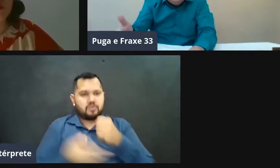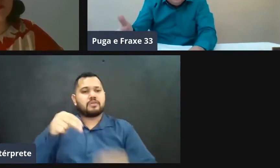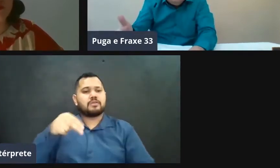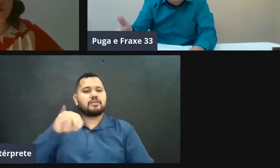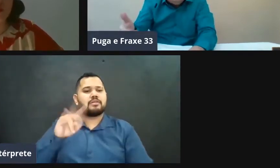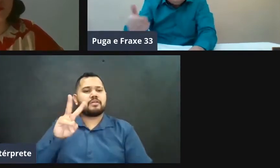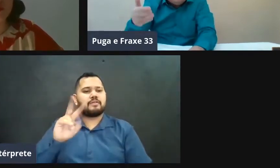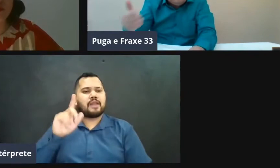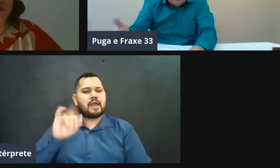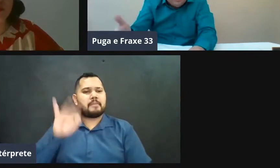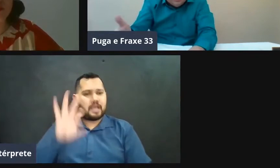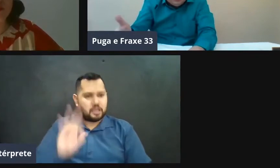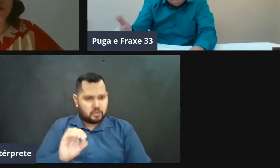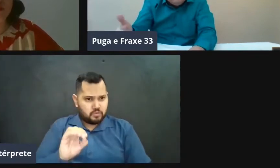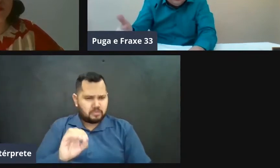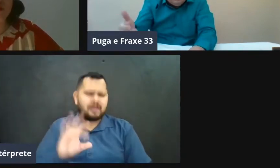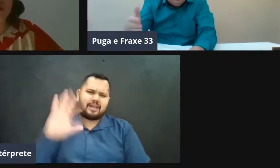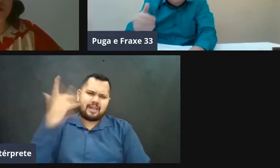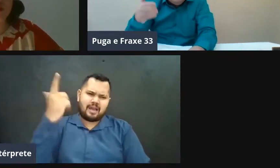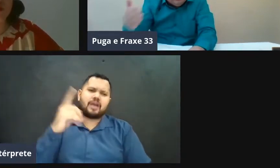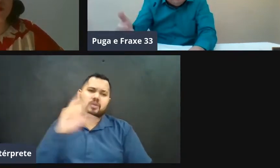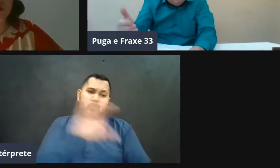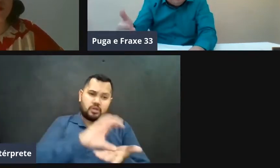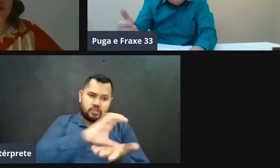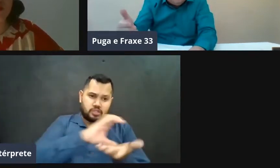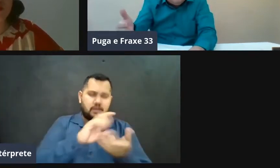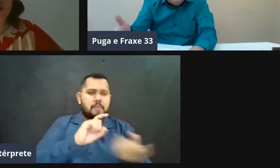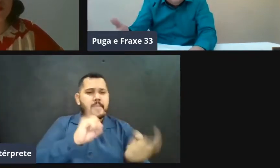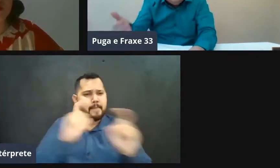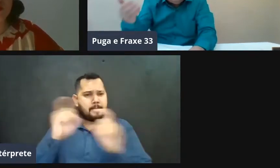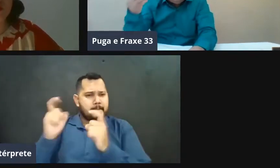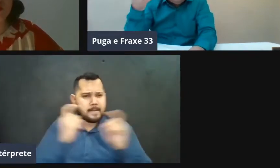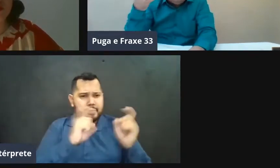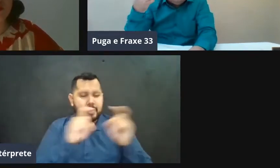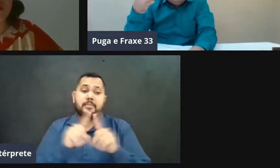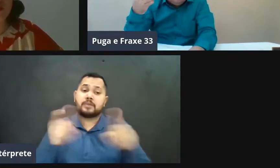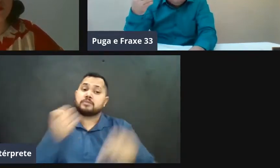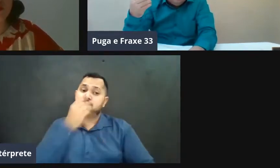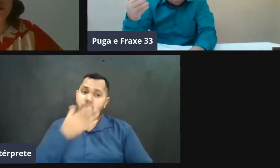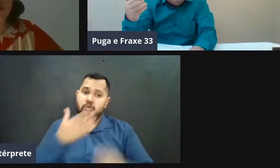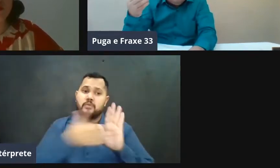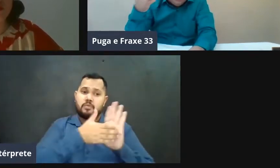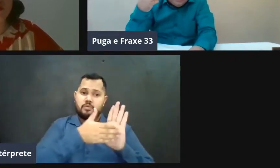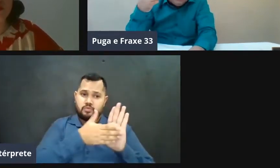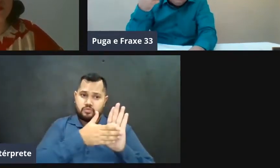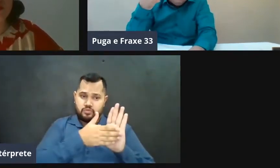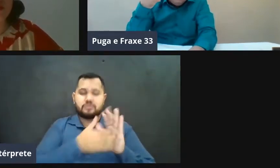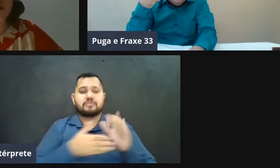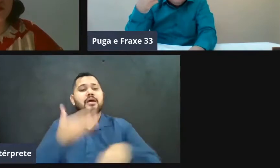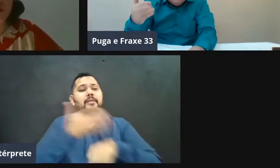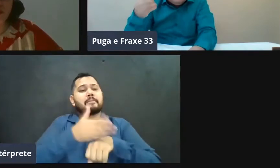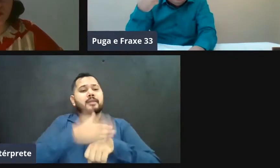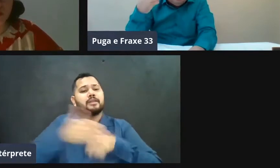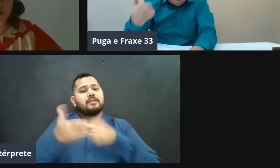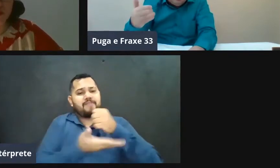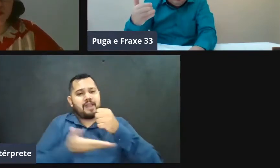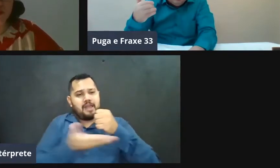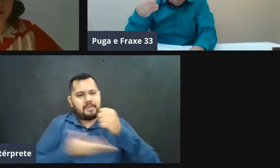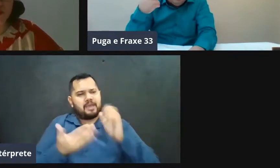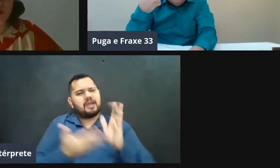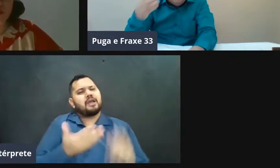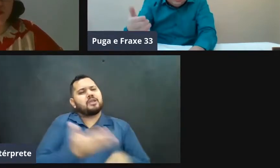cada colegiado da instituição, mas é uma proposta interessante. Nós fazemos o nivelamento pré-ingresso